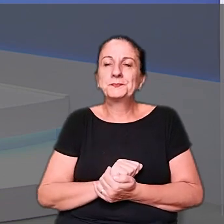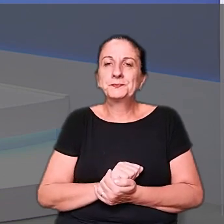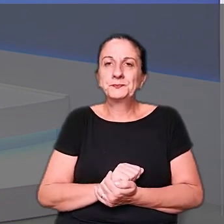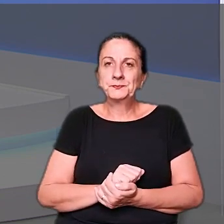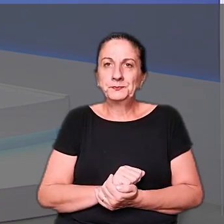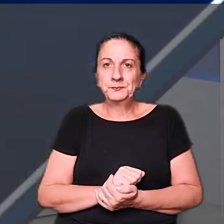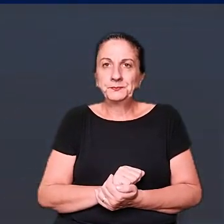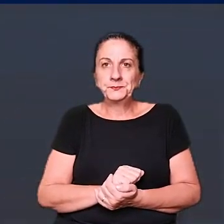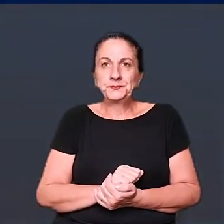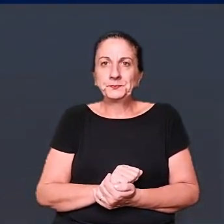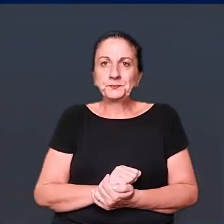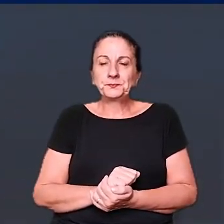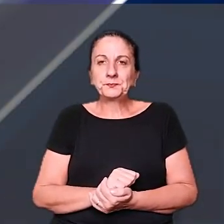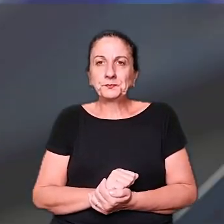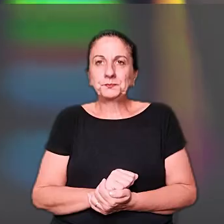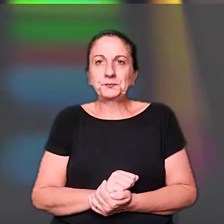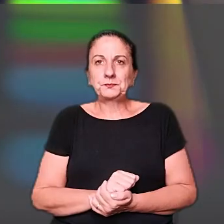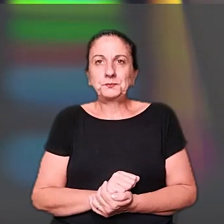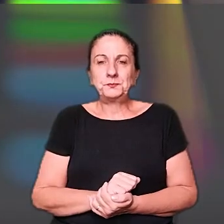episódios.